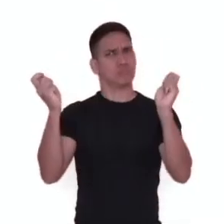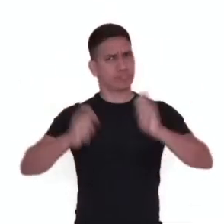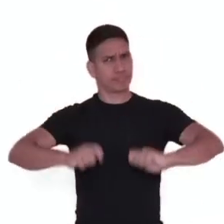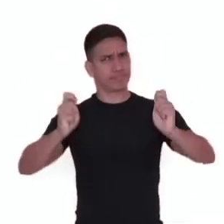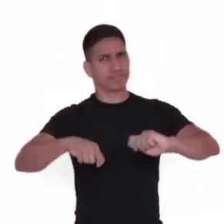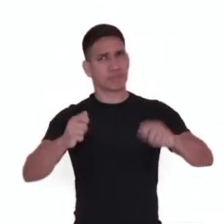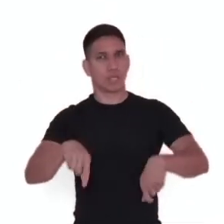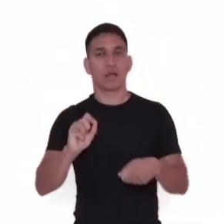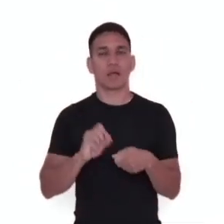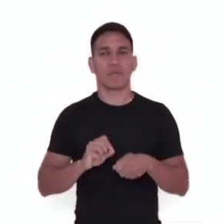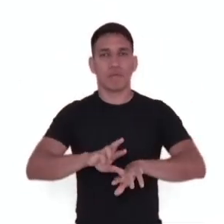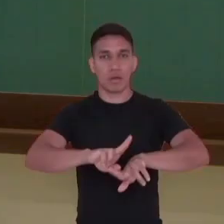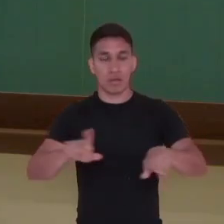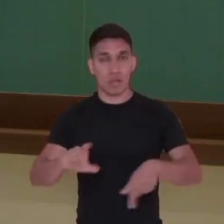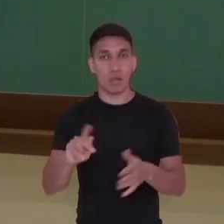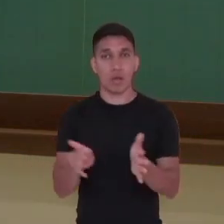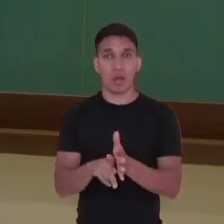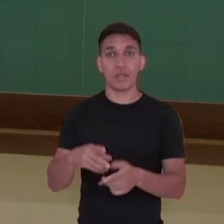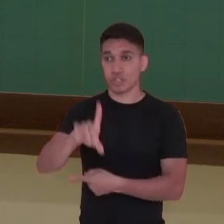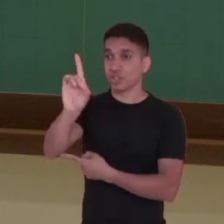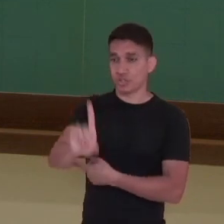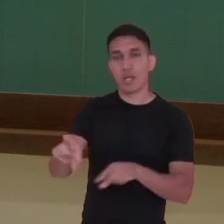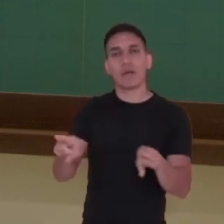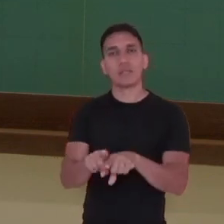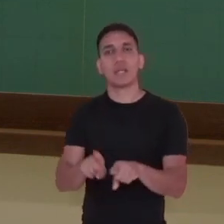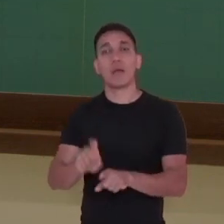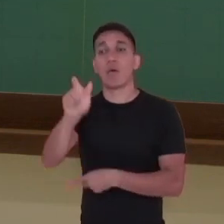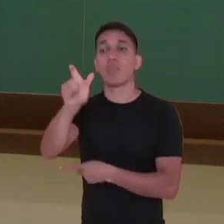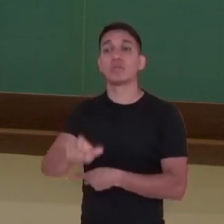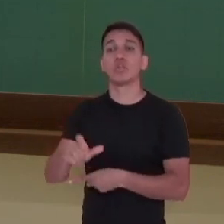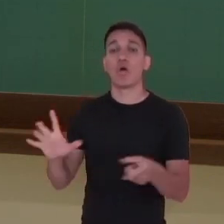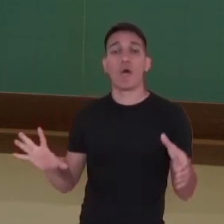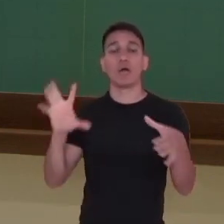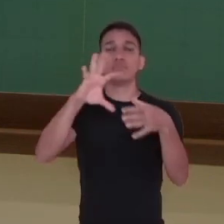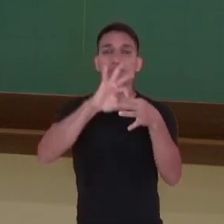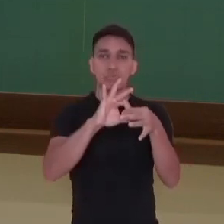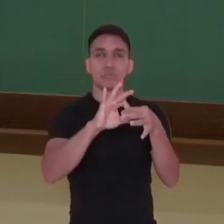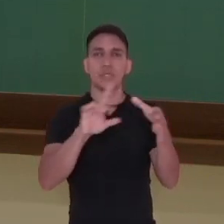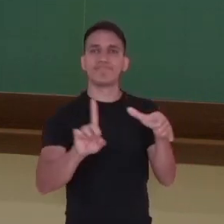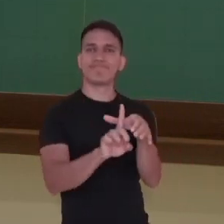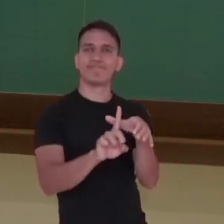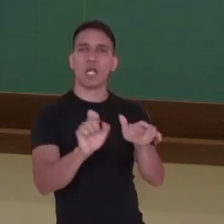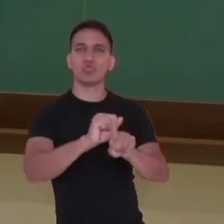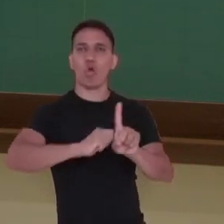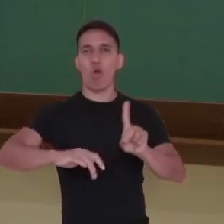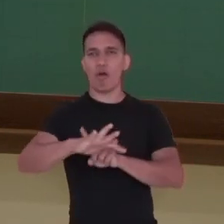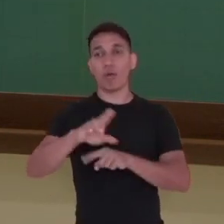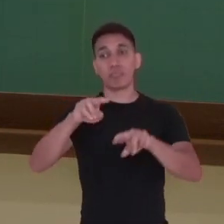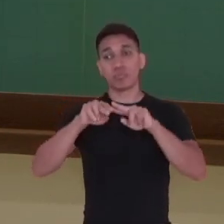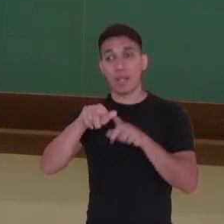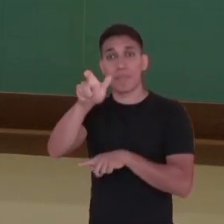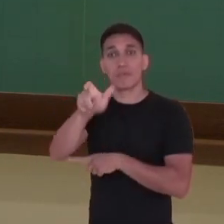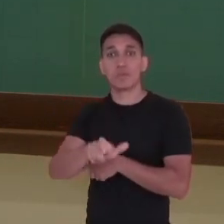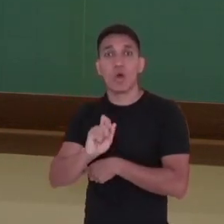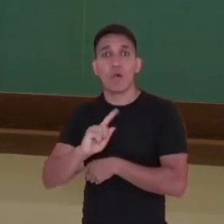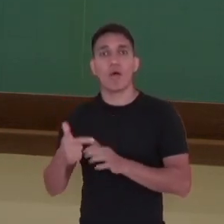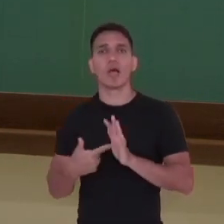condições, bem como direitos de serem inseridas na sociedade. Então essas pessoas